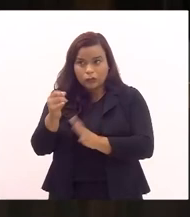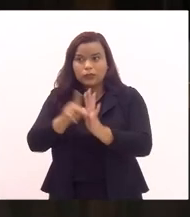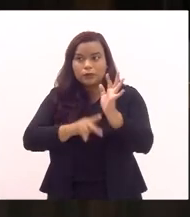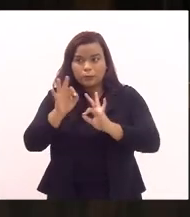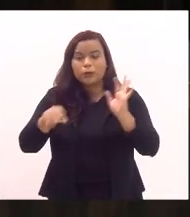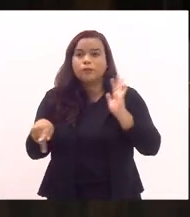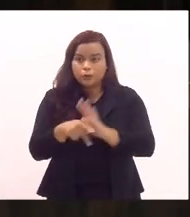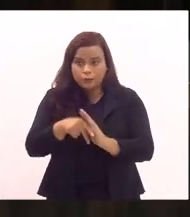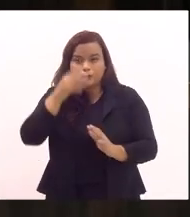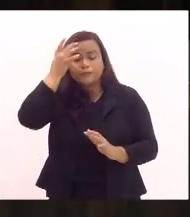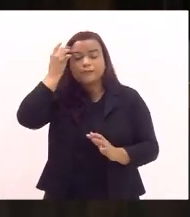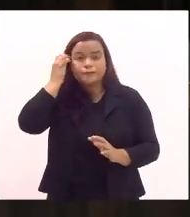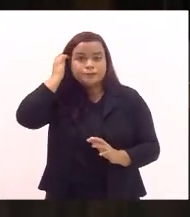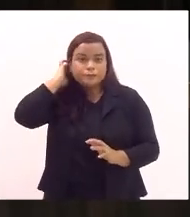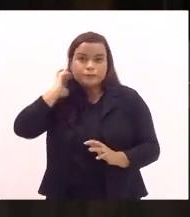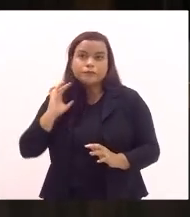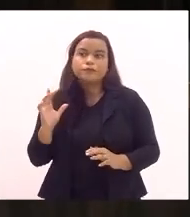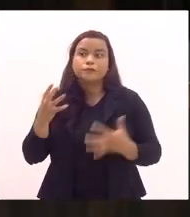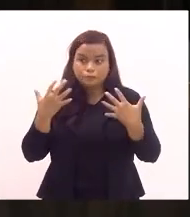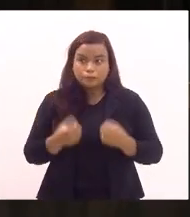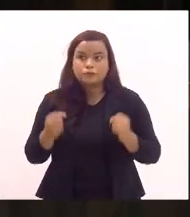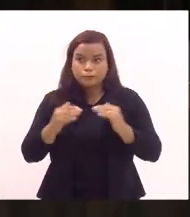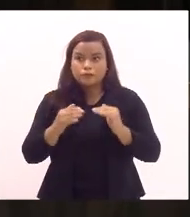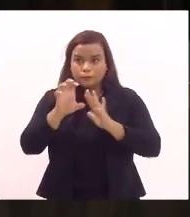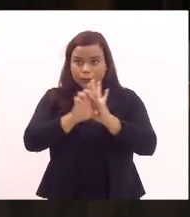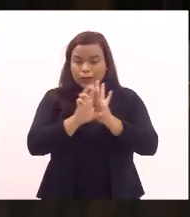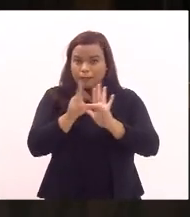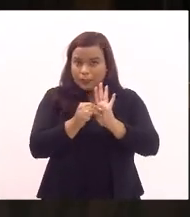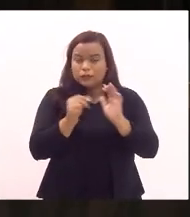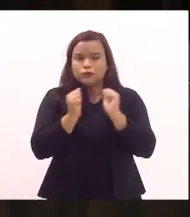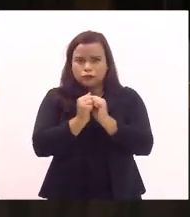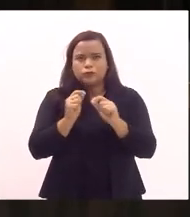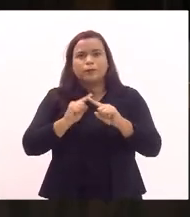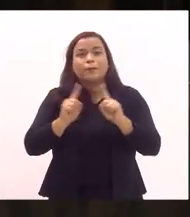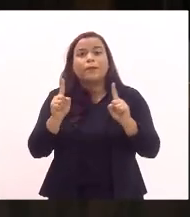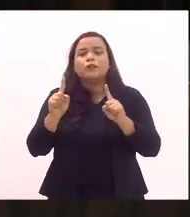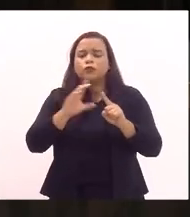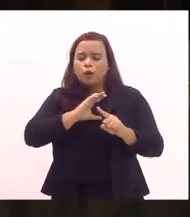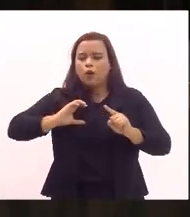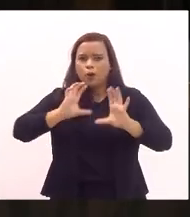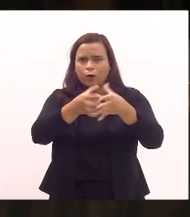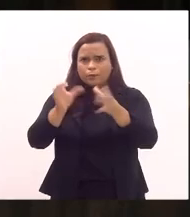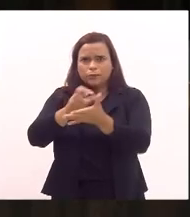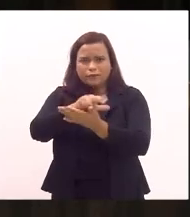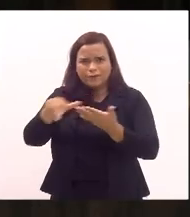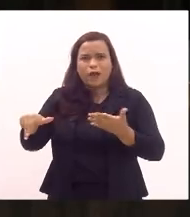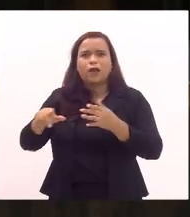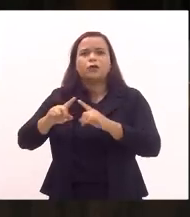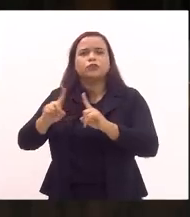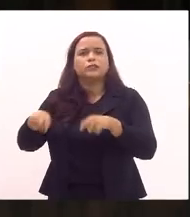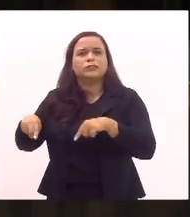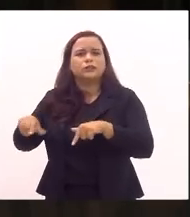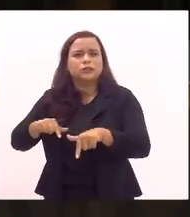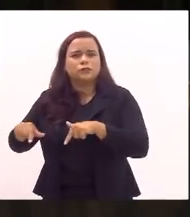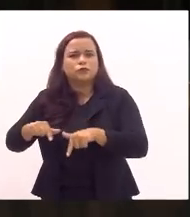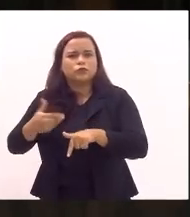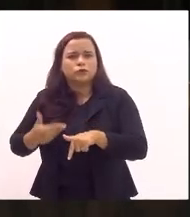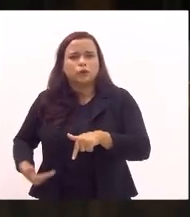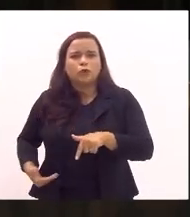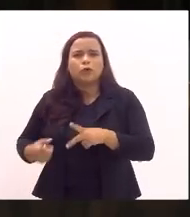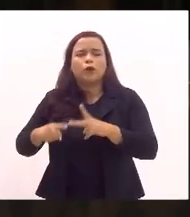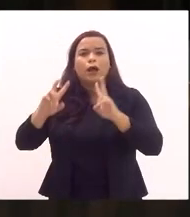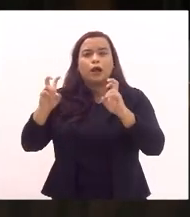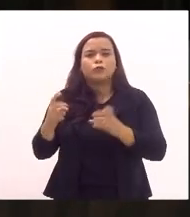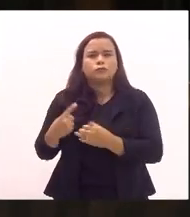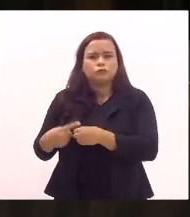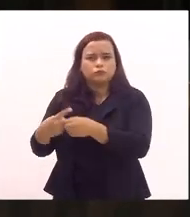projeto sem que ela favorável com emendas muitas outras comissões servidores públicos assuntos municipais